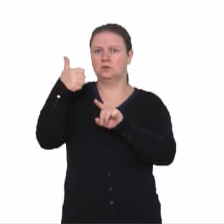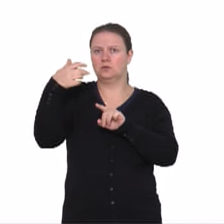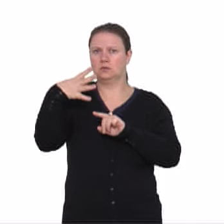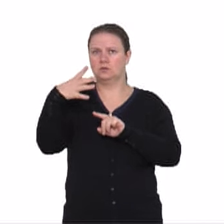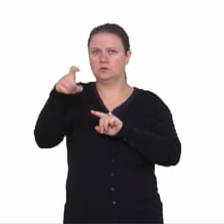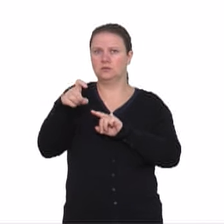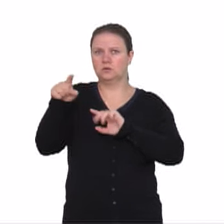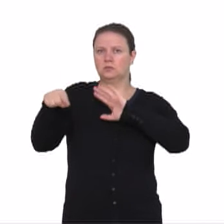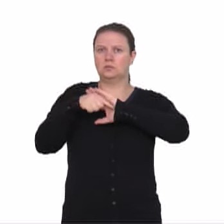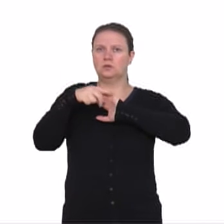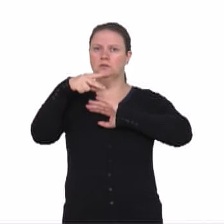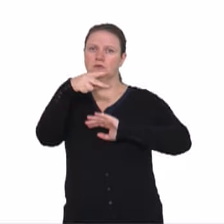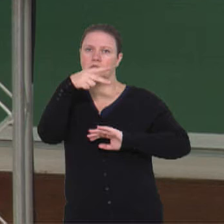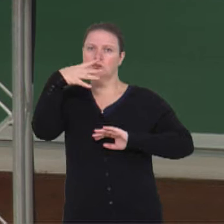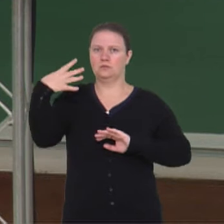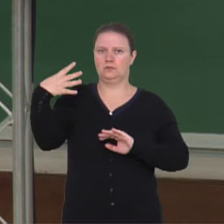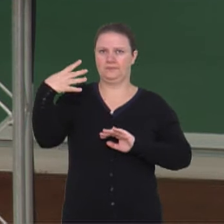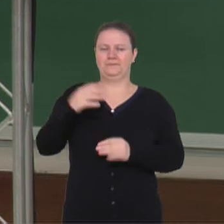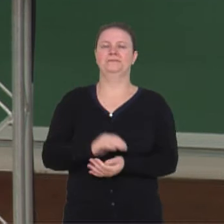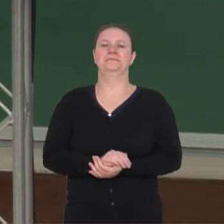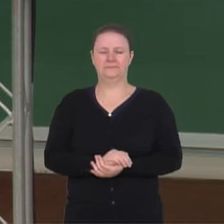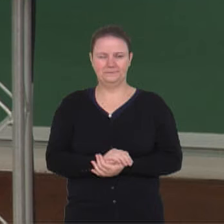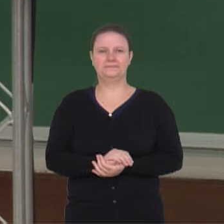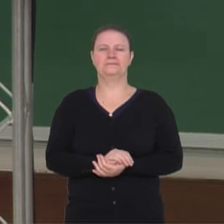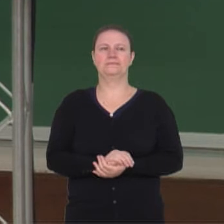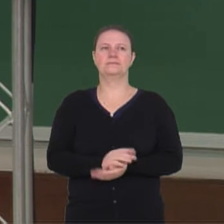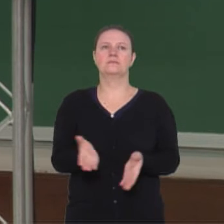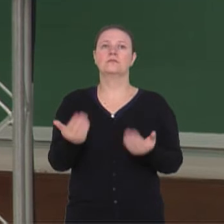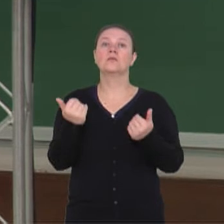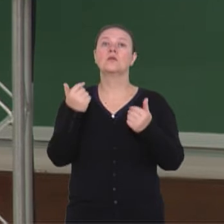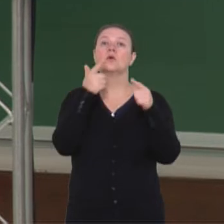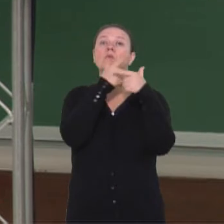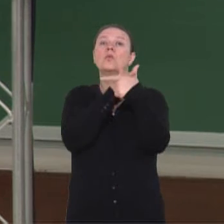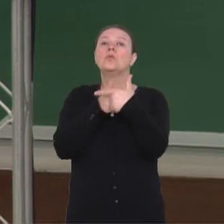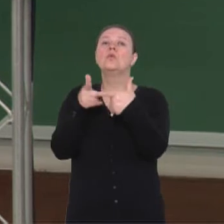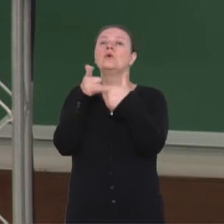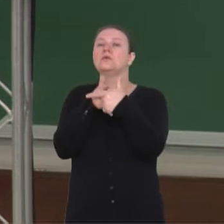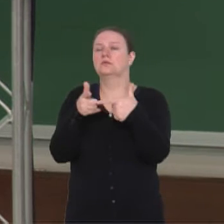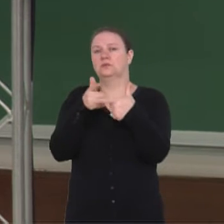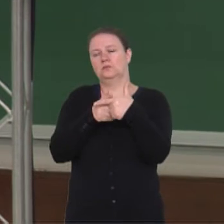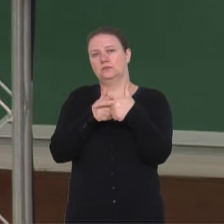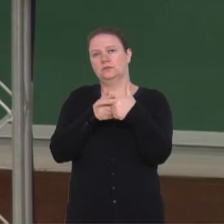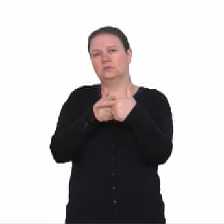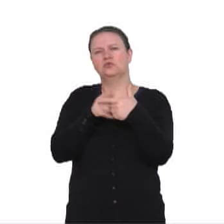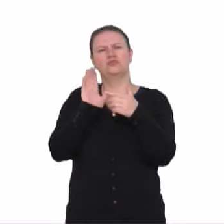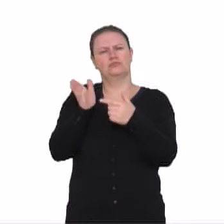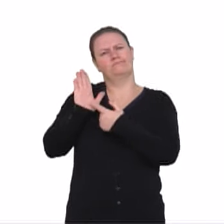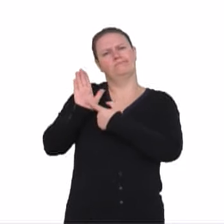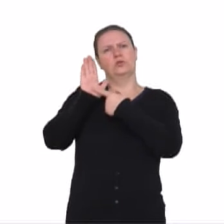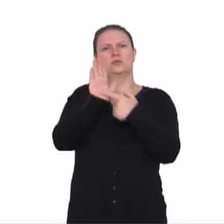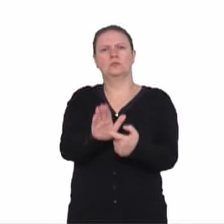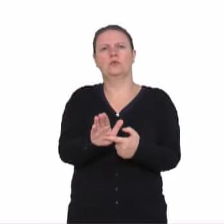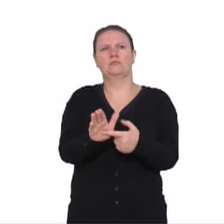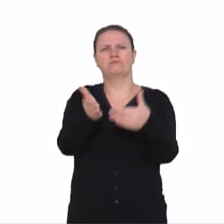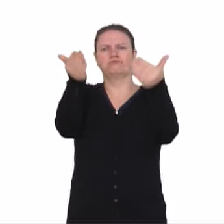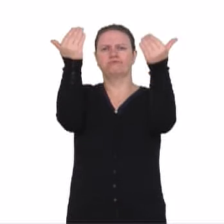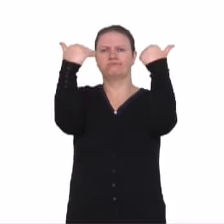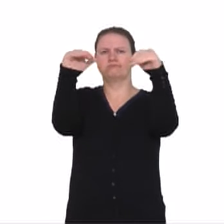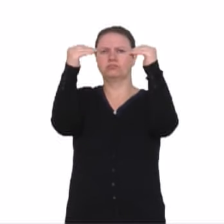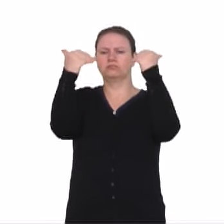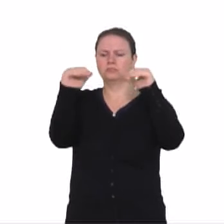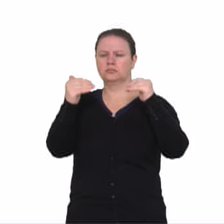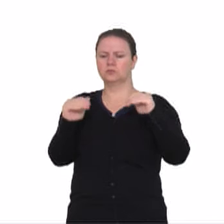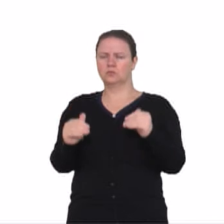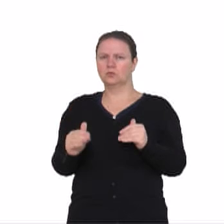menos 24. Vamos à divisão? Aqui toda a divisão já está exposta, sem o passo a passo, afinal você